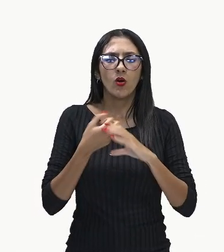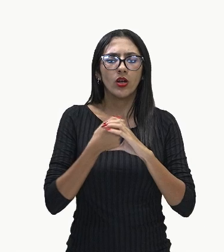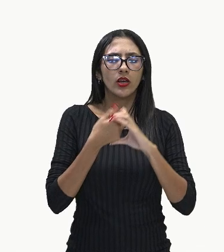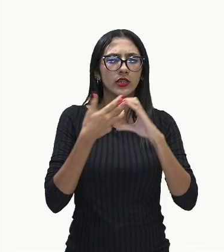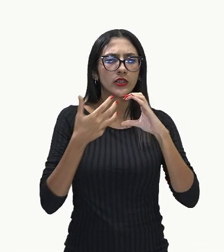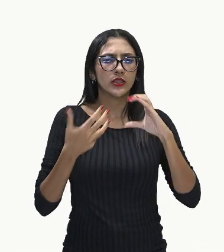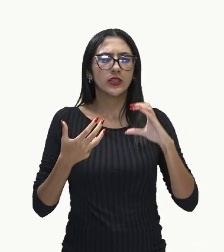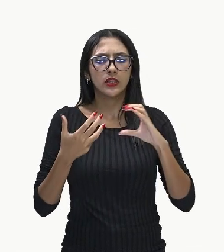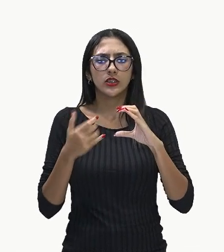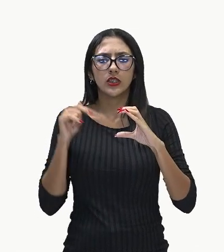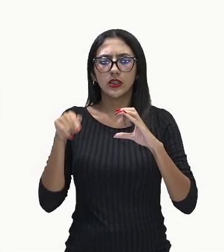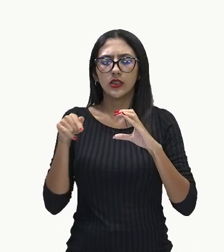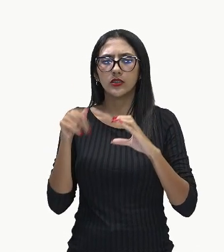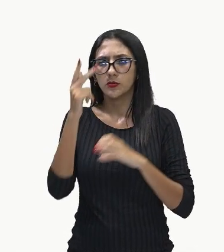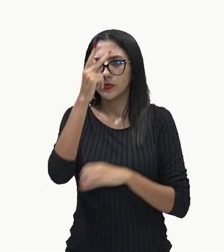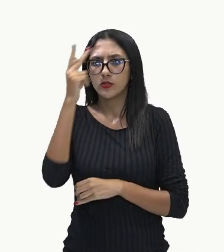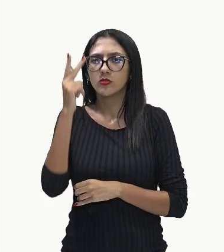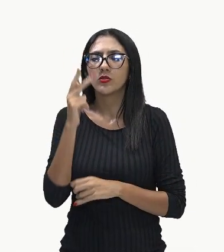do 8º ano,